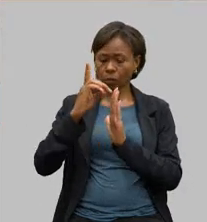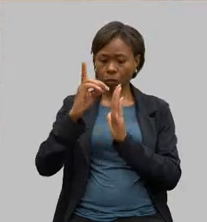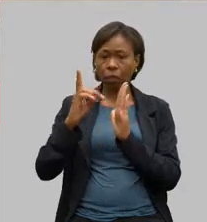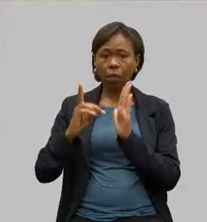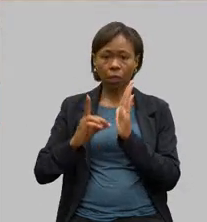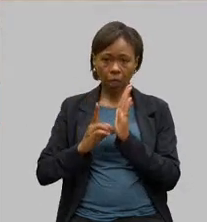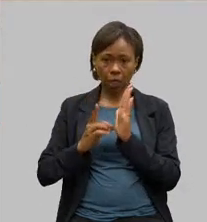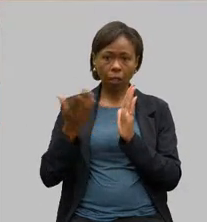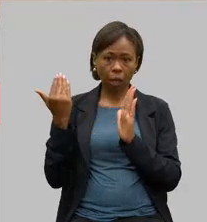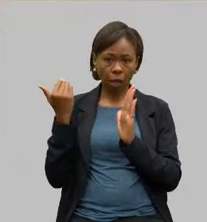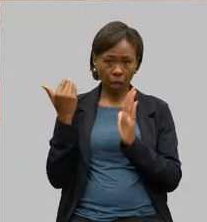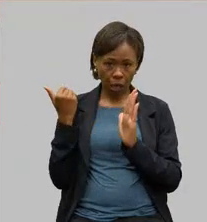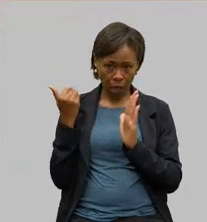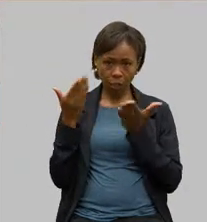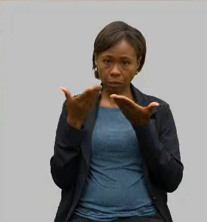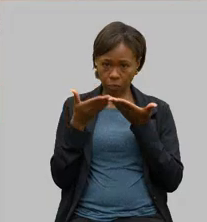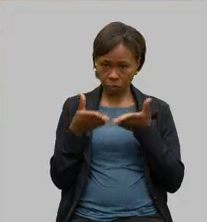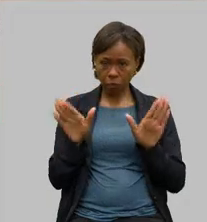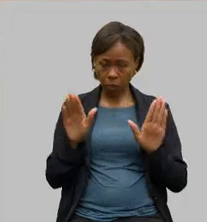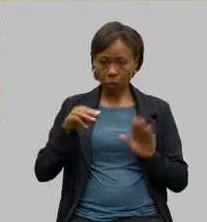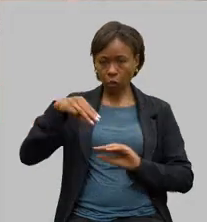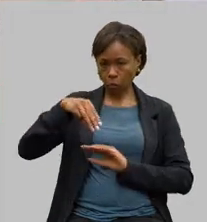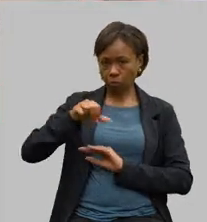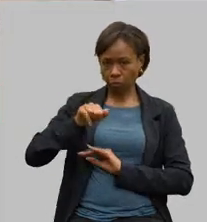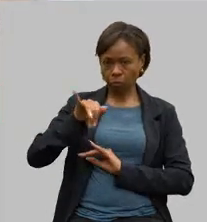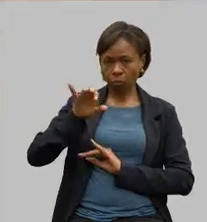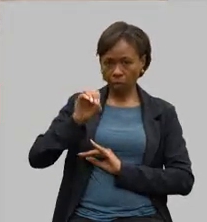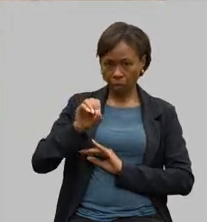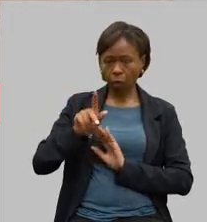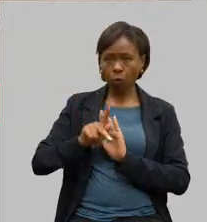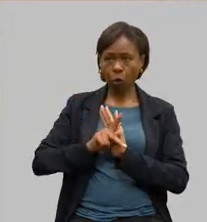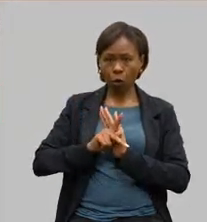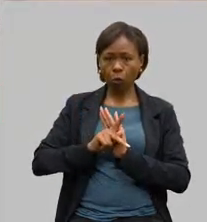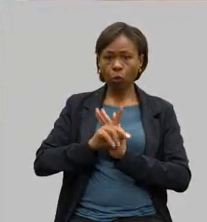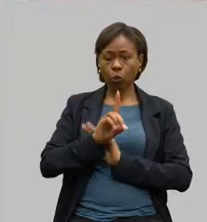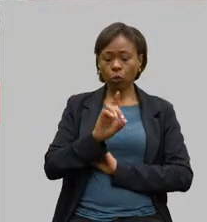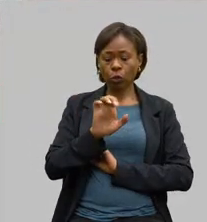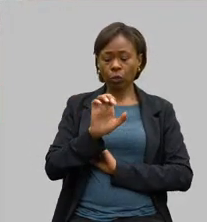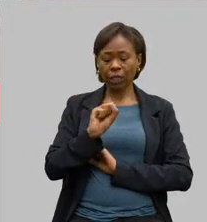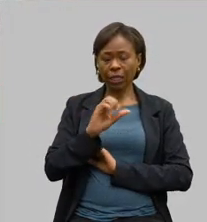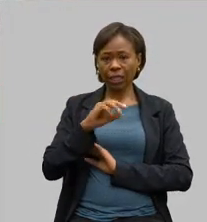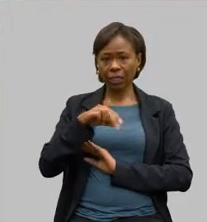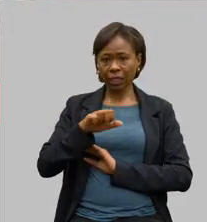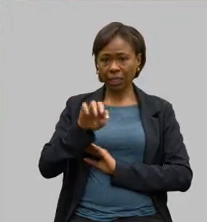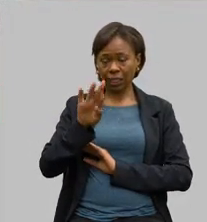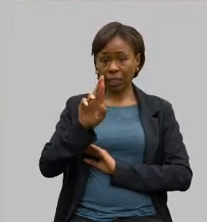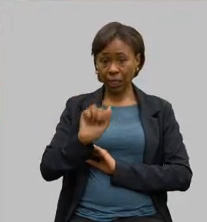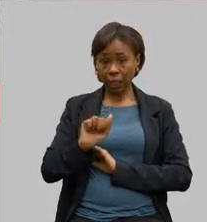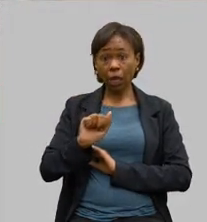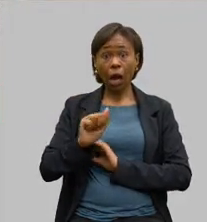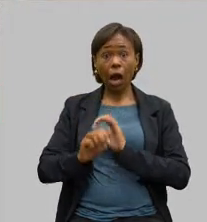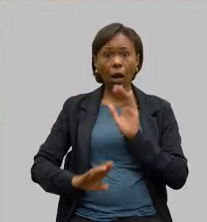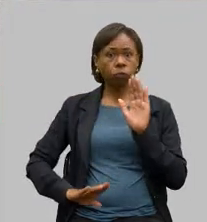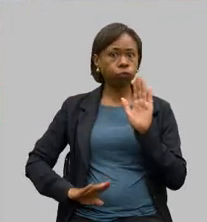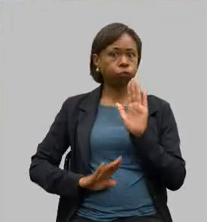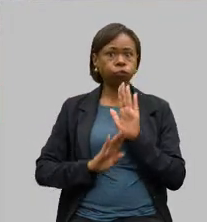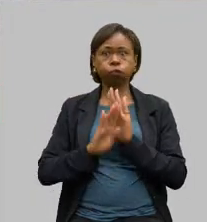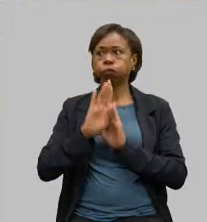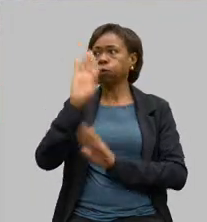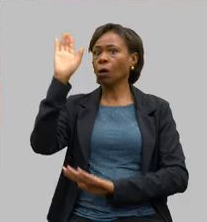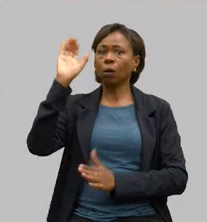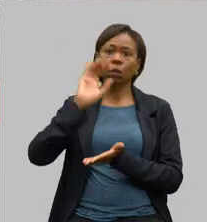tínhamos o dado Maio Quando se é o decreto em maio do decentra disparou uma semana a captação que foi a chegar aí a quase